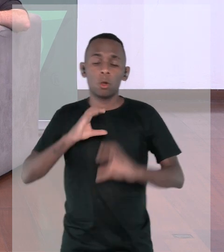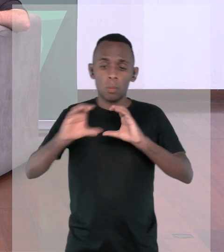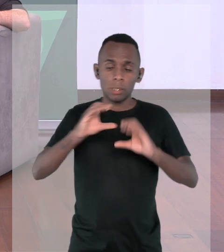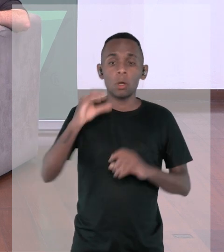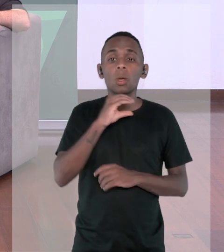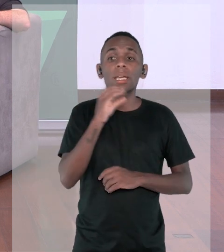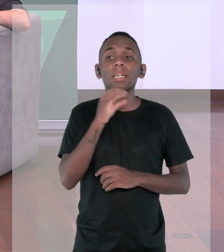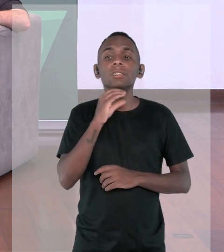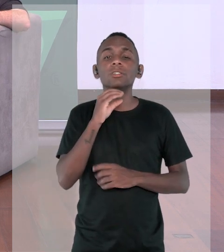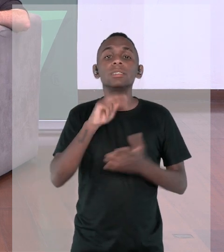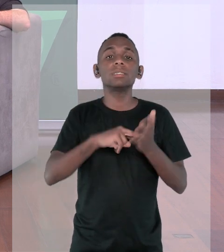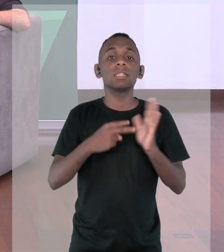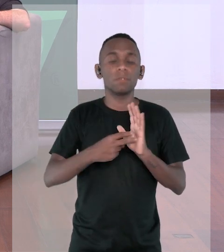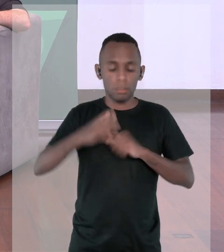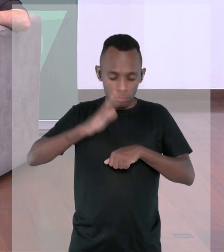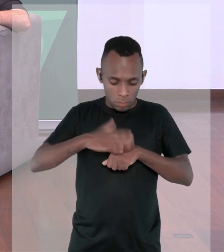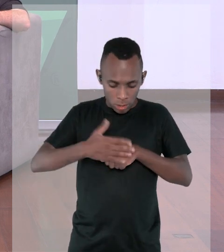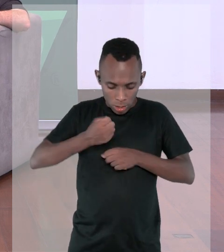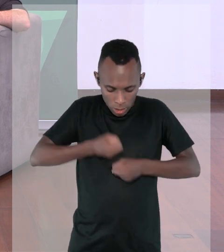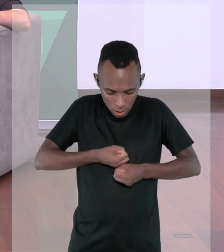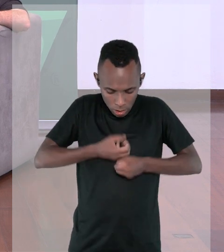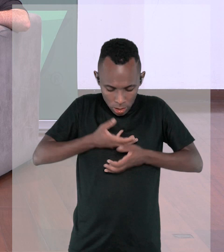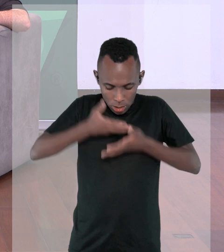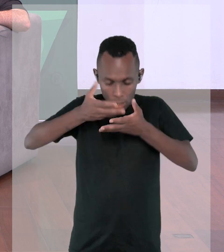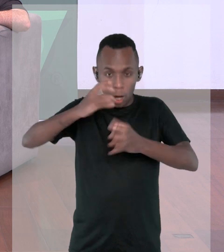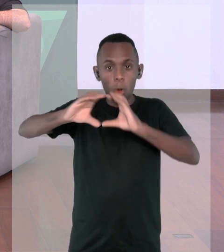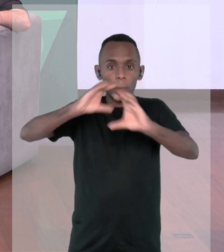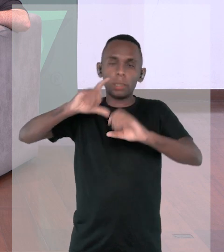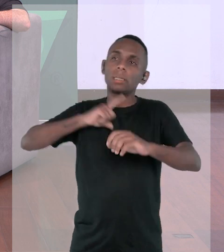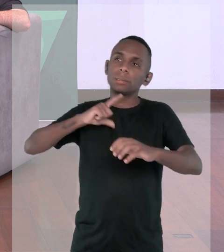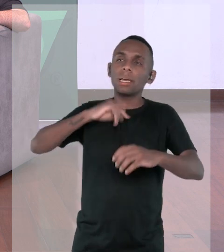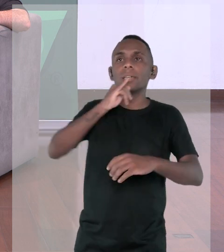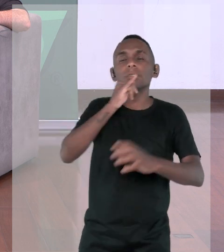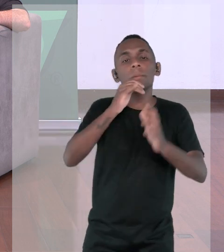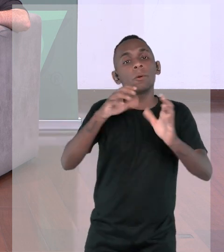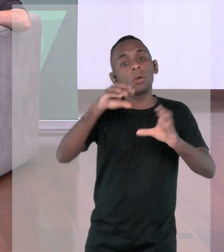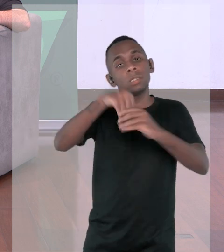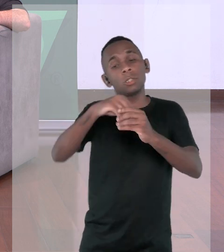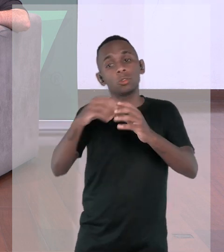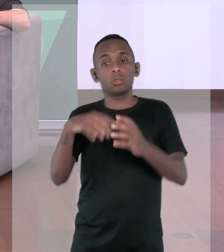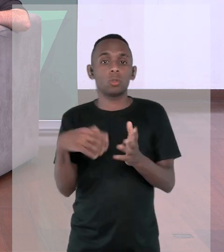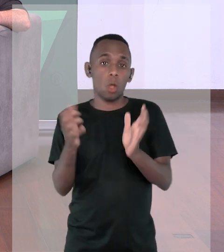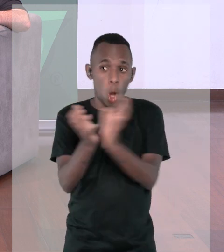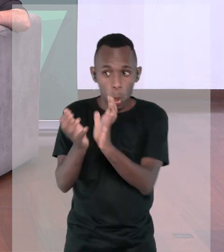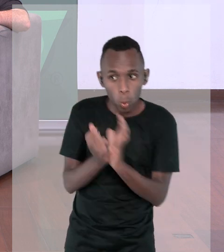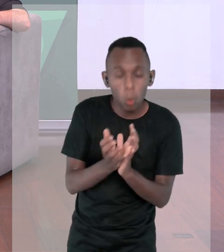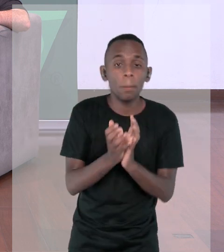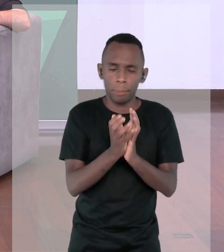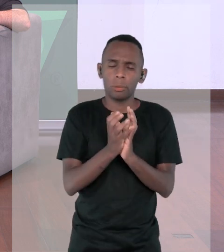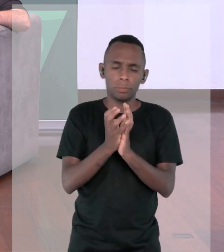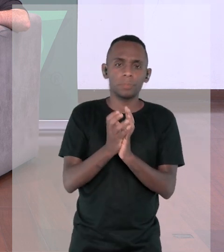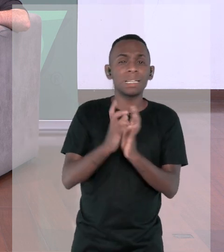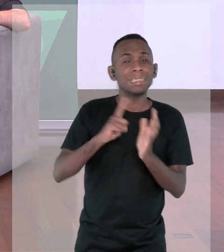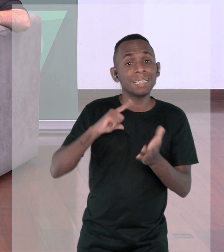permite a comunicação brotar da gente. Tem um movimento nas organizações, e o livro fala muito disso,